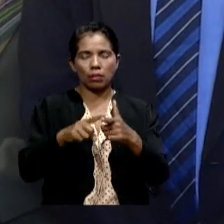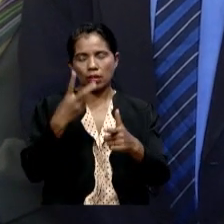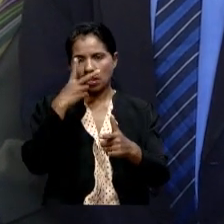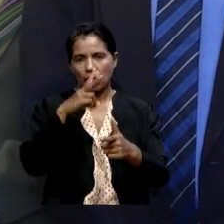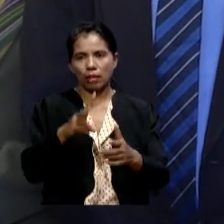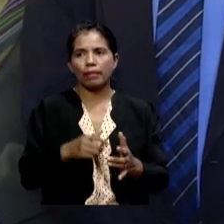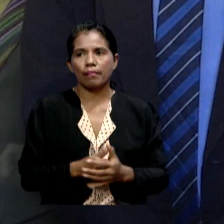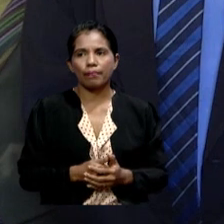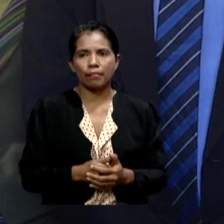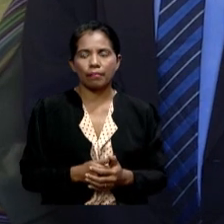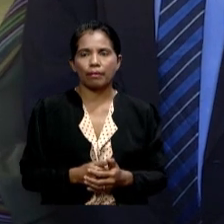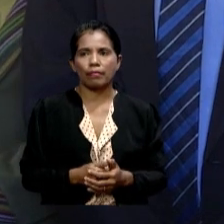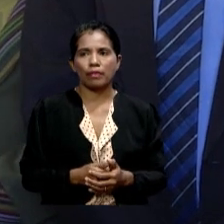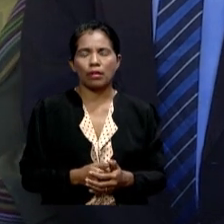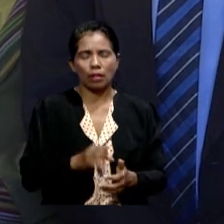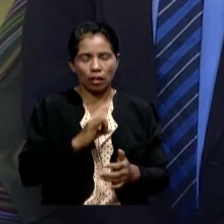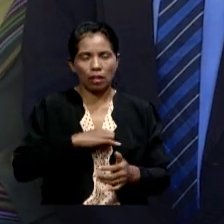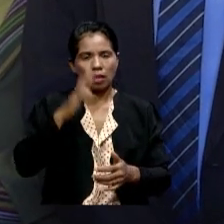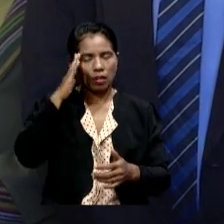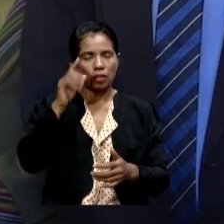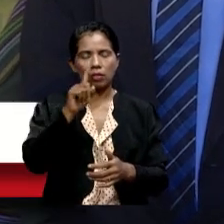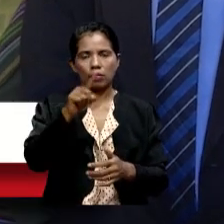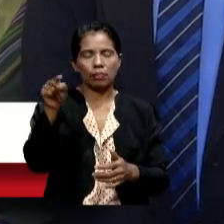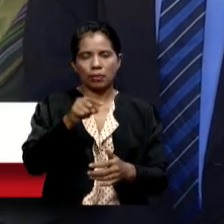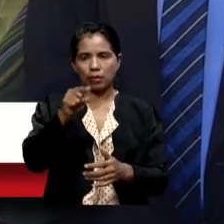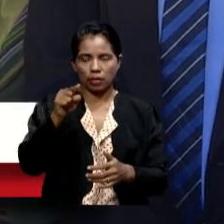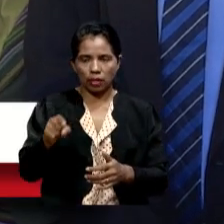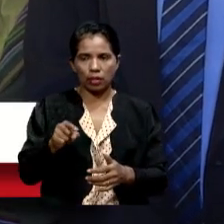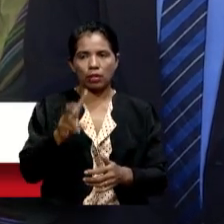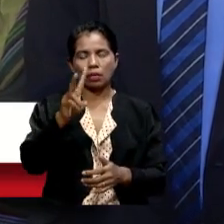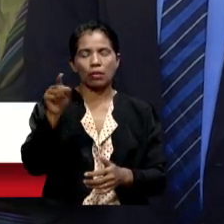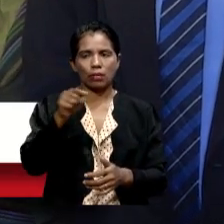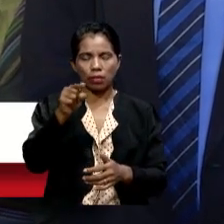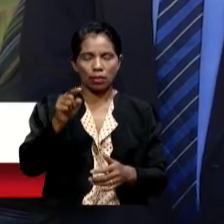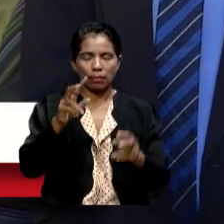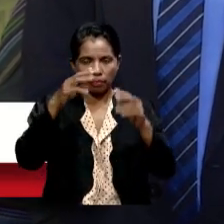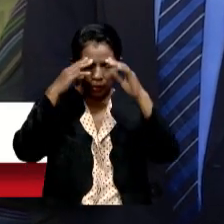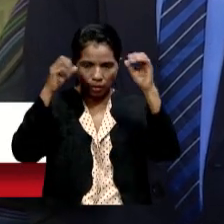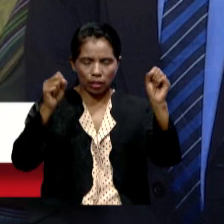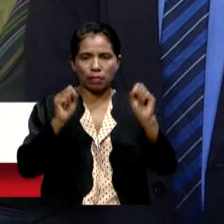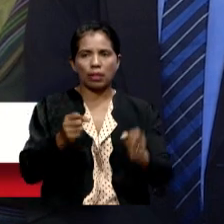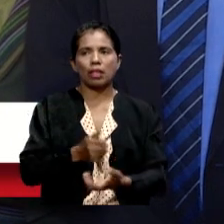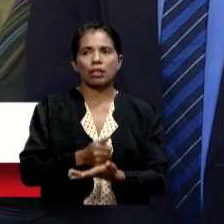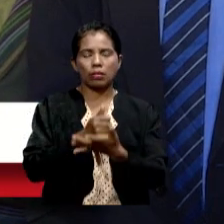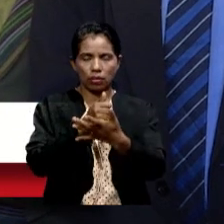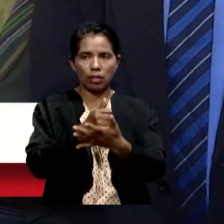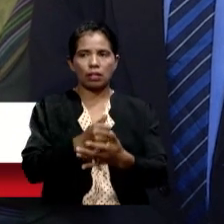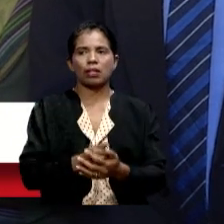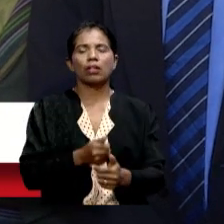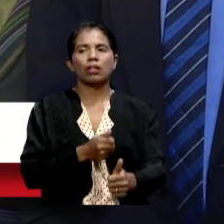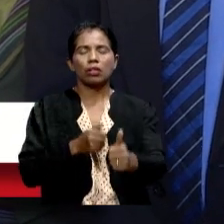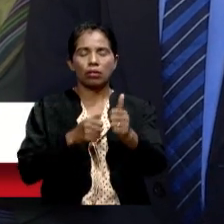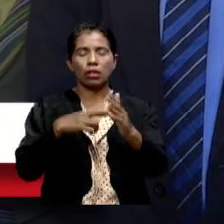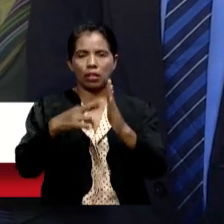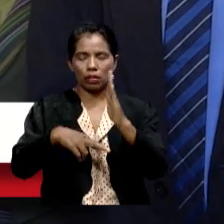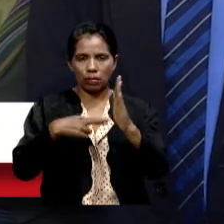balon, ao nem 1% ka 2%, presidência bela ajuda, ajuda buat balon, tuir regras,